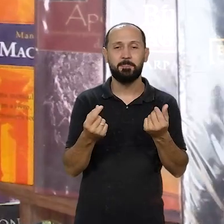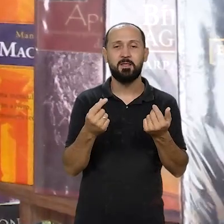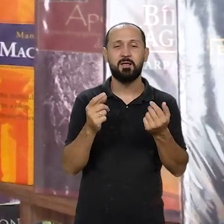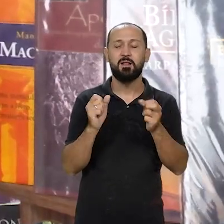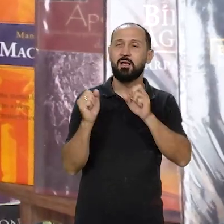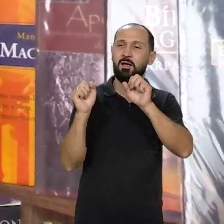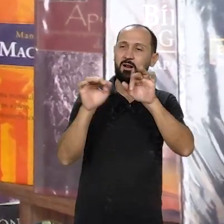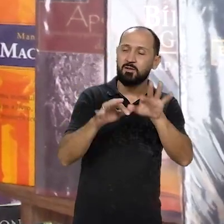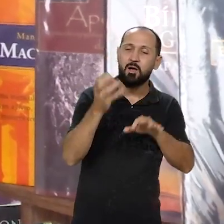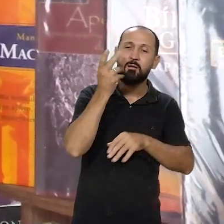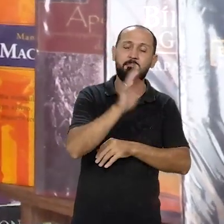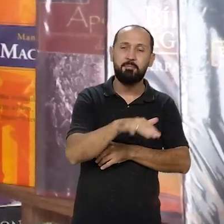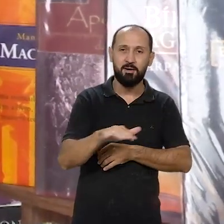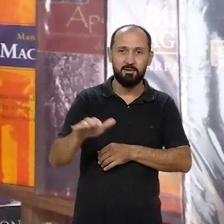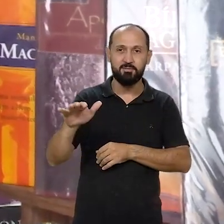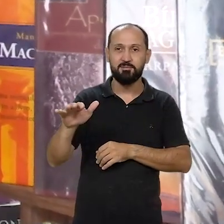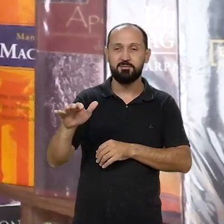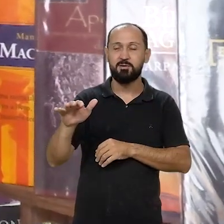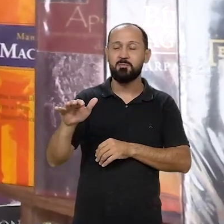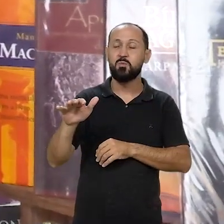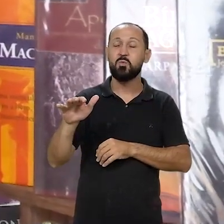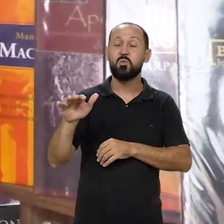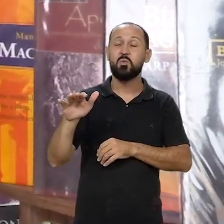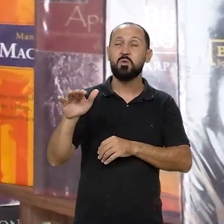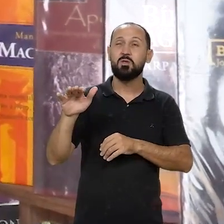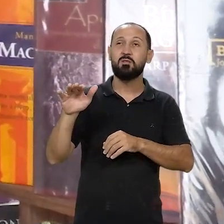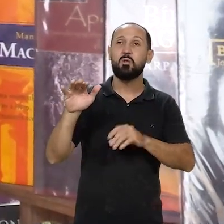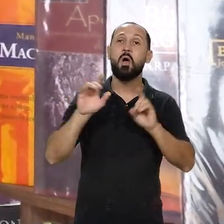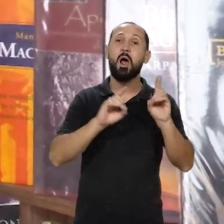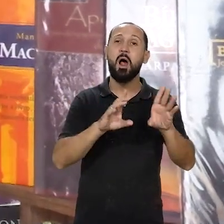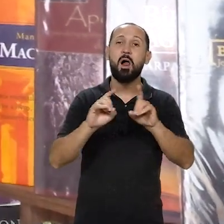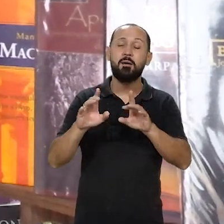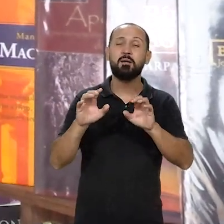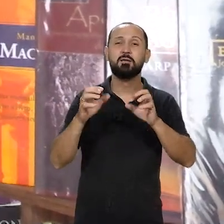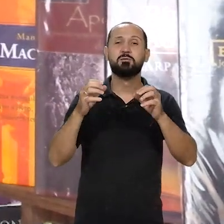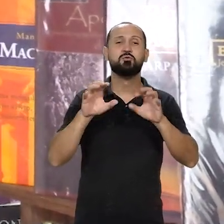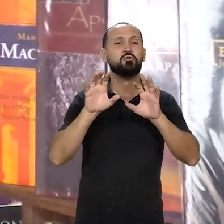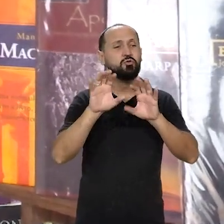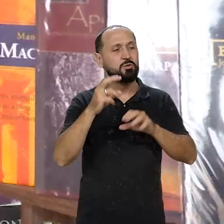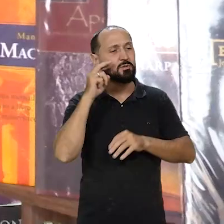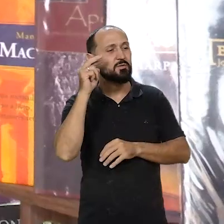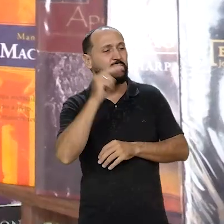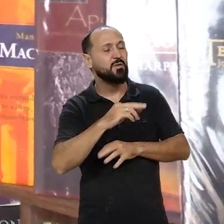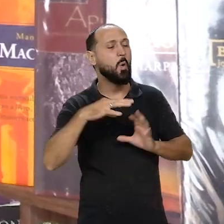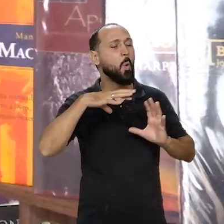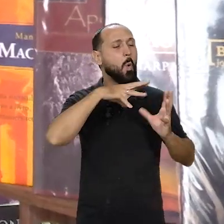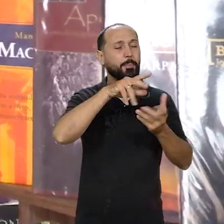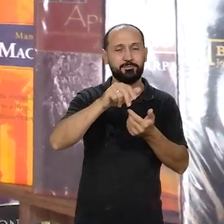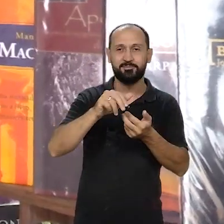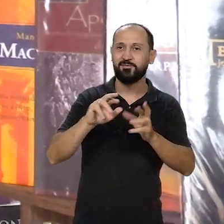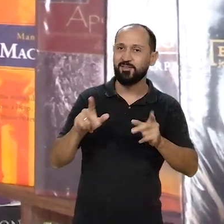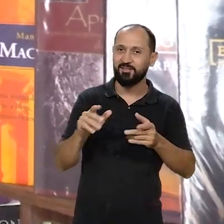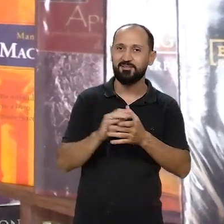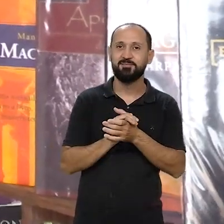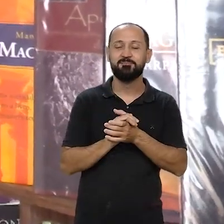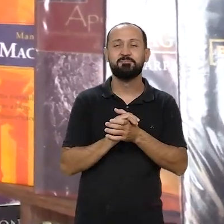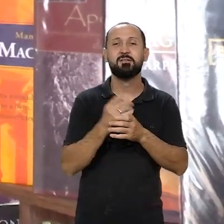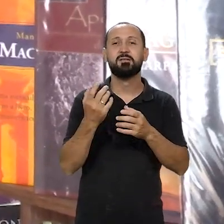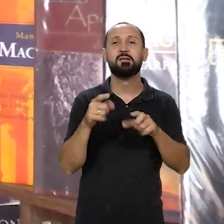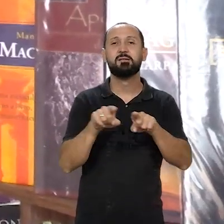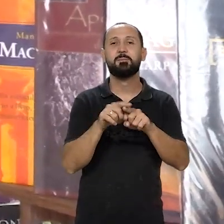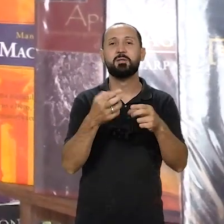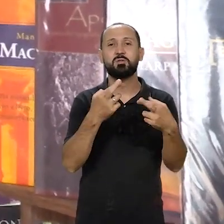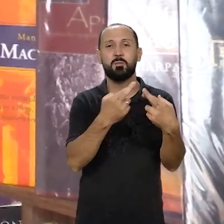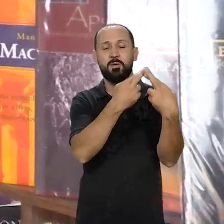dele ser encantador para as crianças e muito lúdico, né, porque ele fala da forma de você ver o mundo